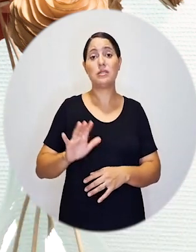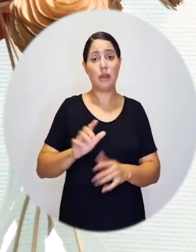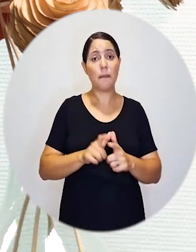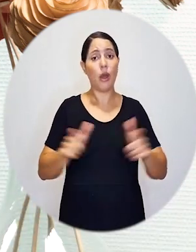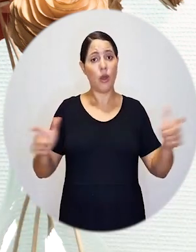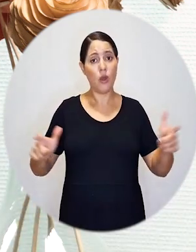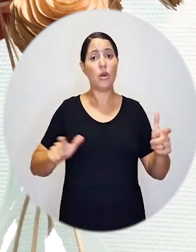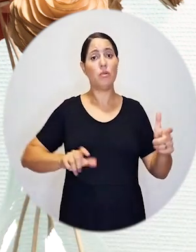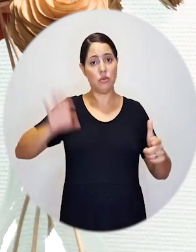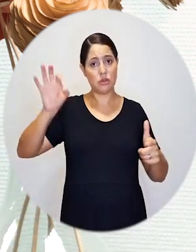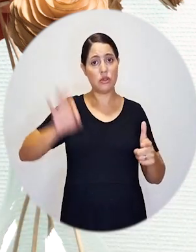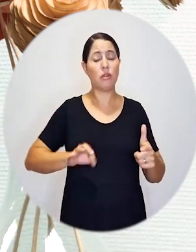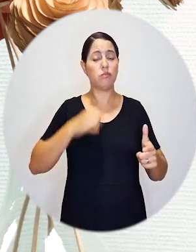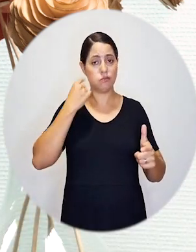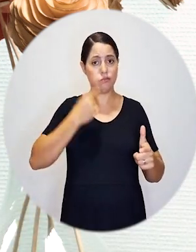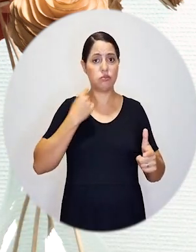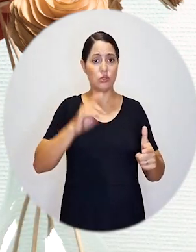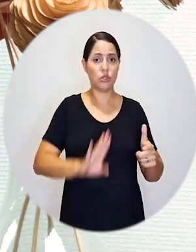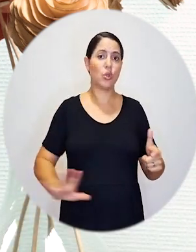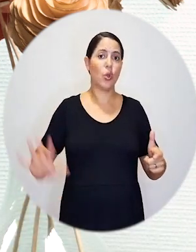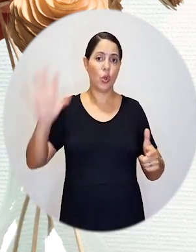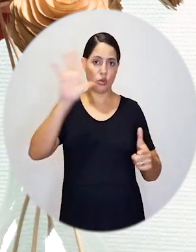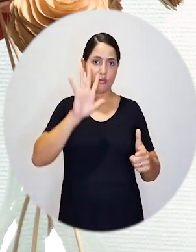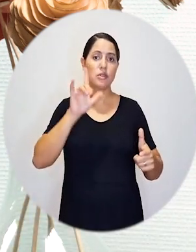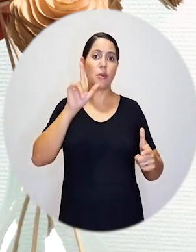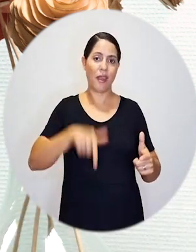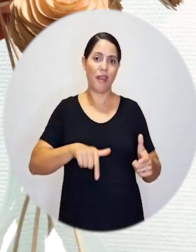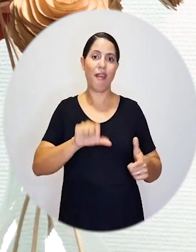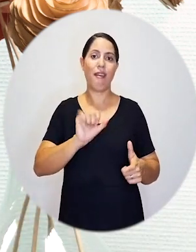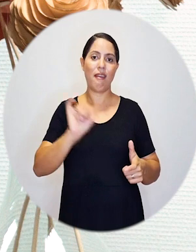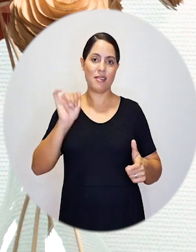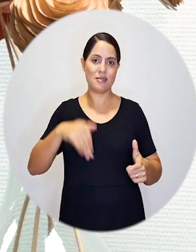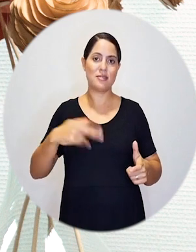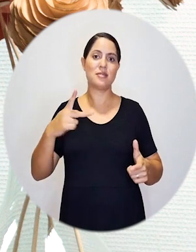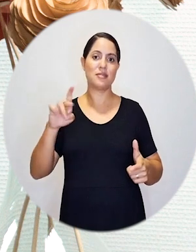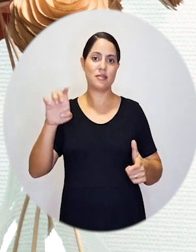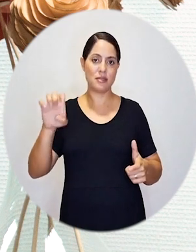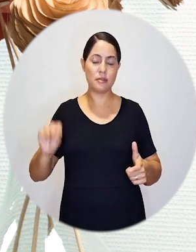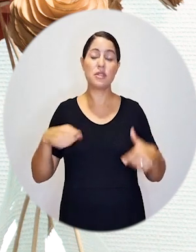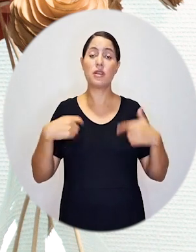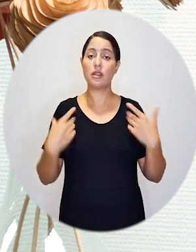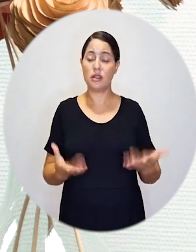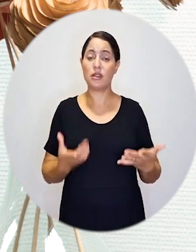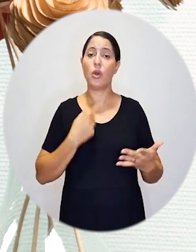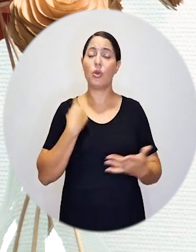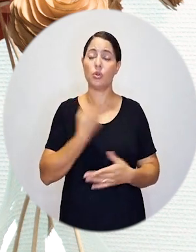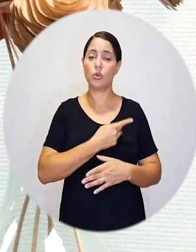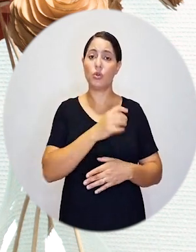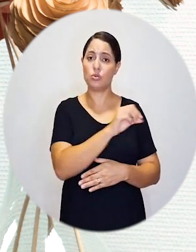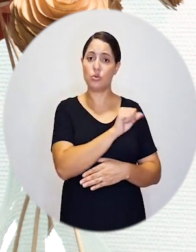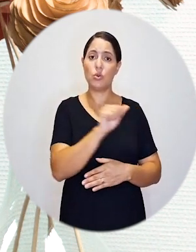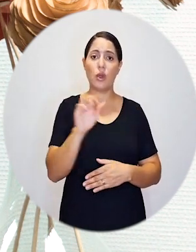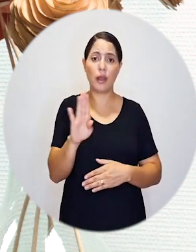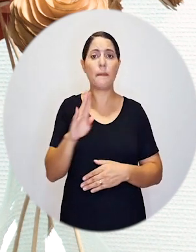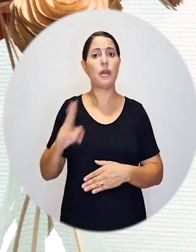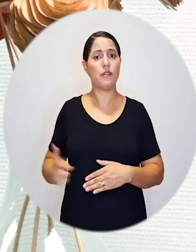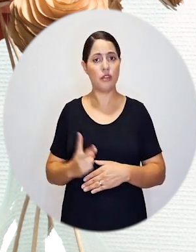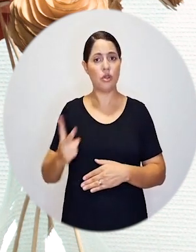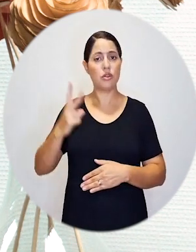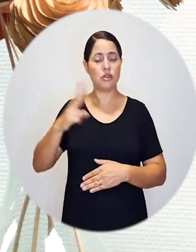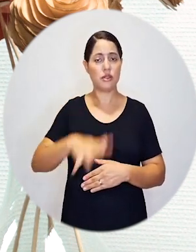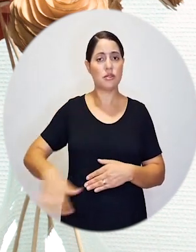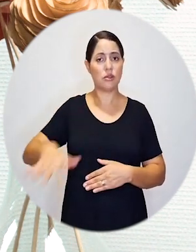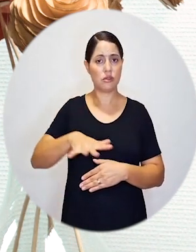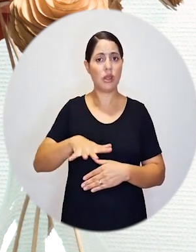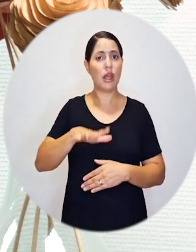grande parcela dos advogados e advogadas brasileiros. E por conta disso, a OAB tem buscado, através da valorização